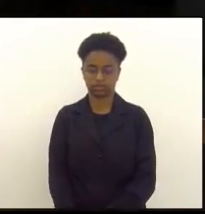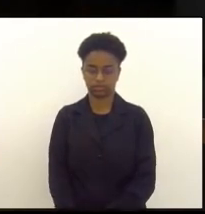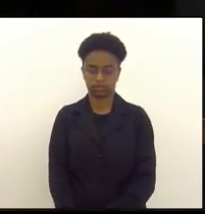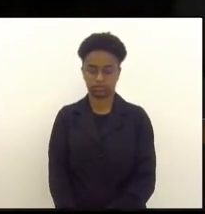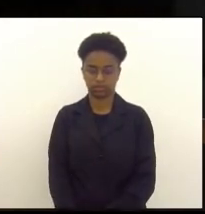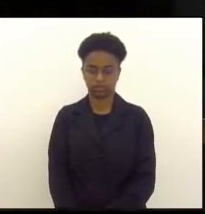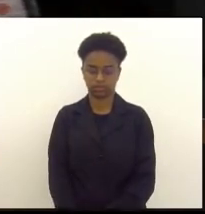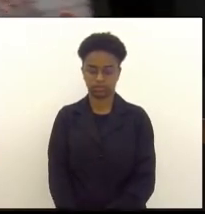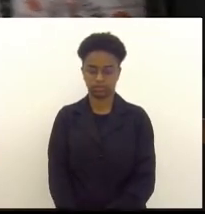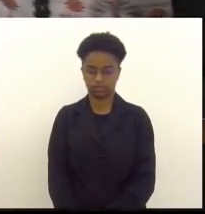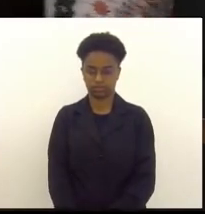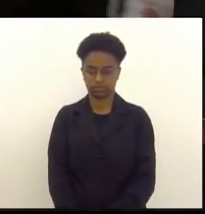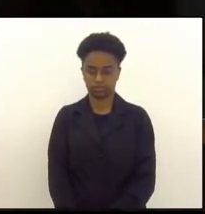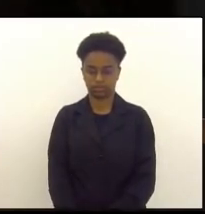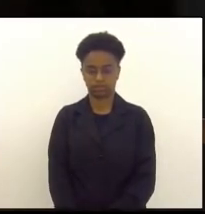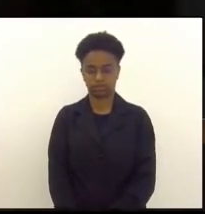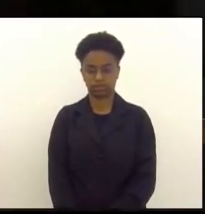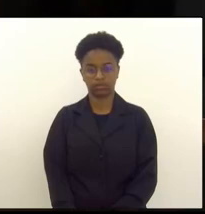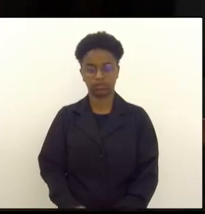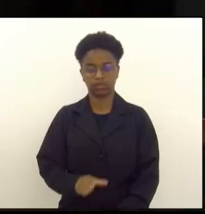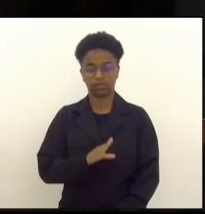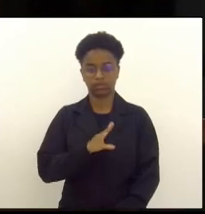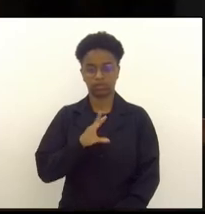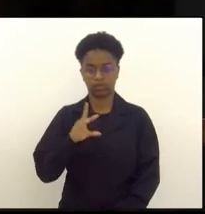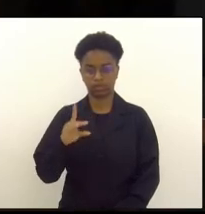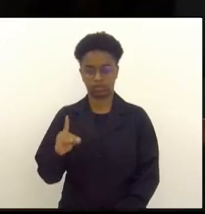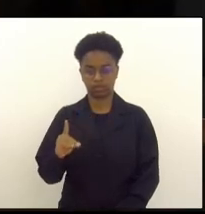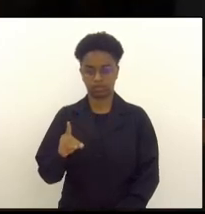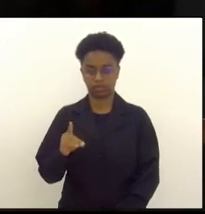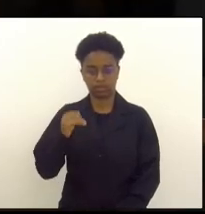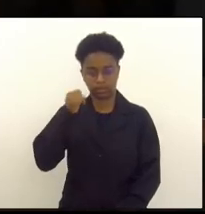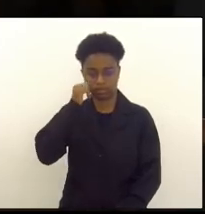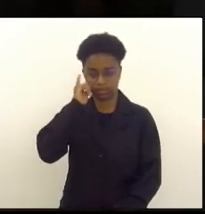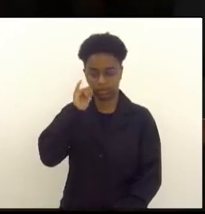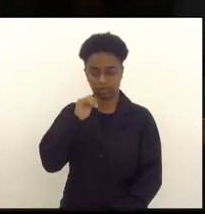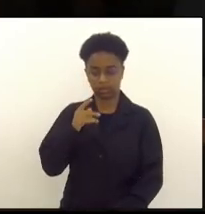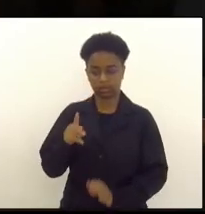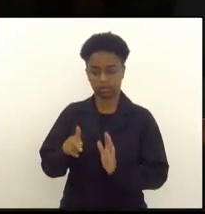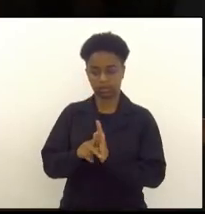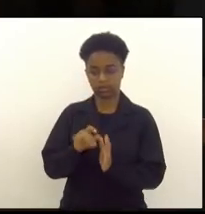Sarpa, coordenadora de prevenção do INCA.